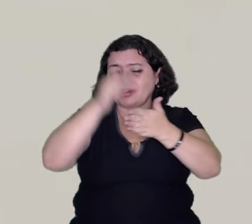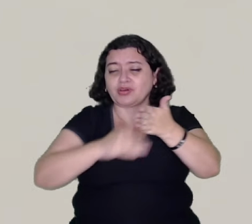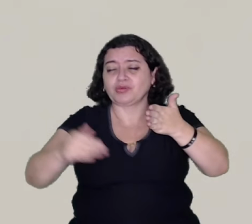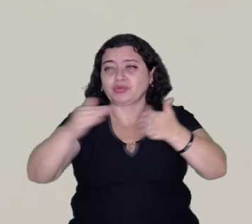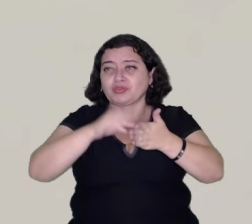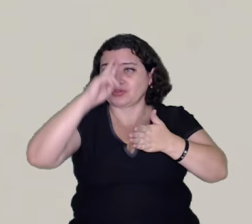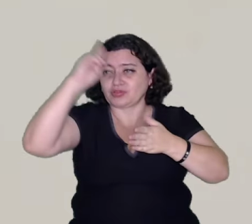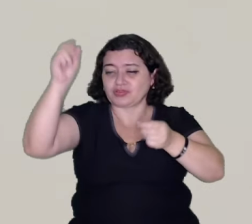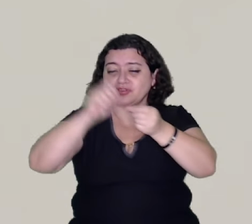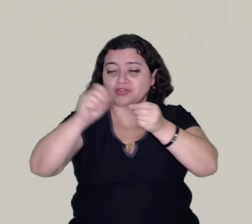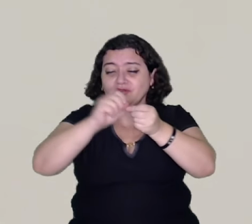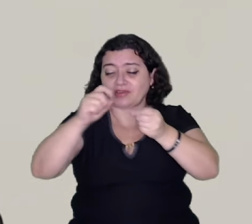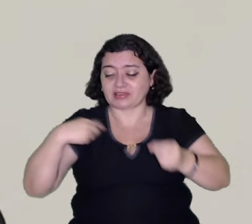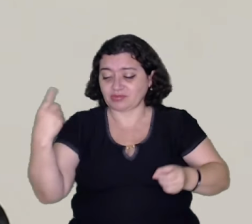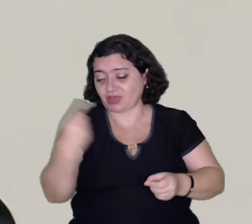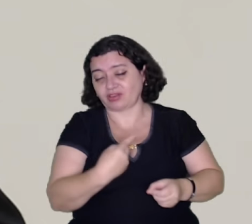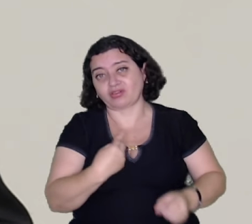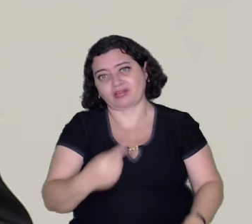a nós.